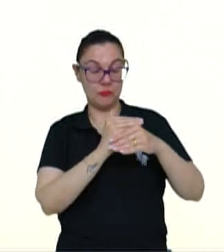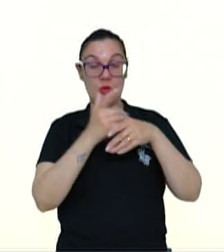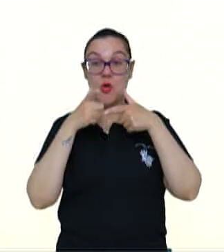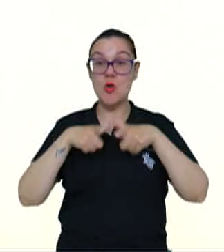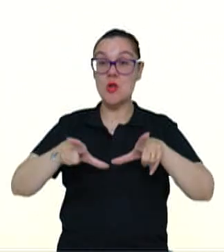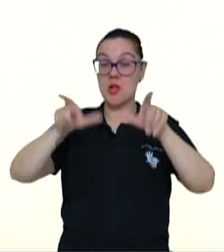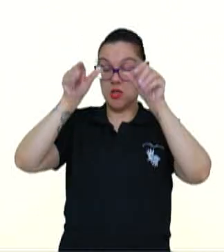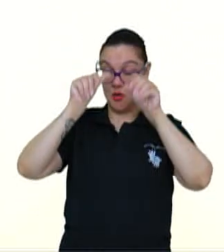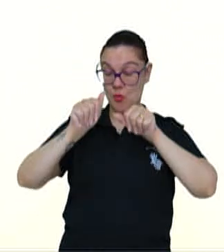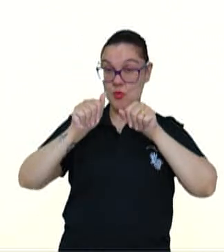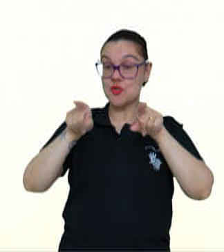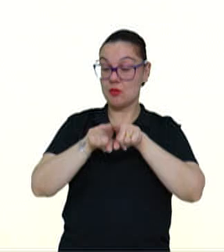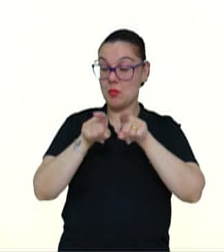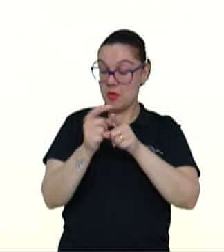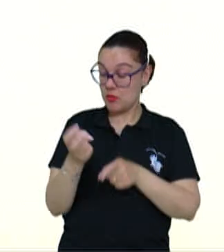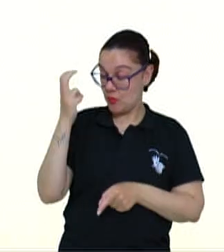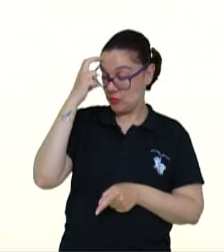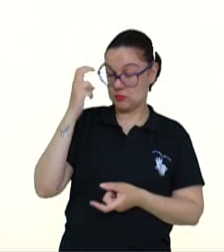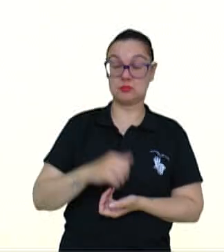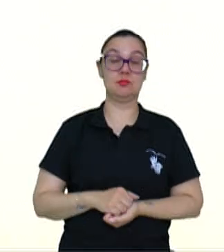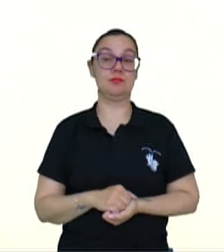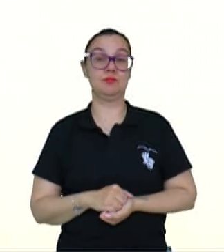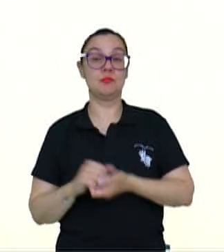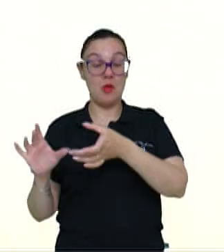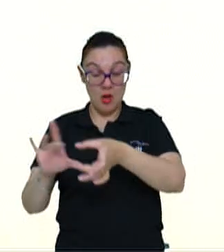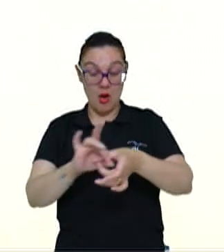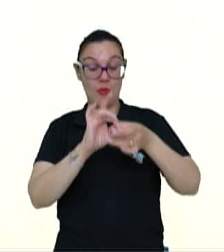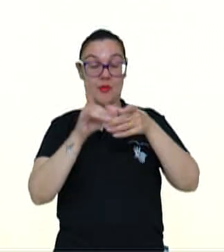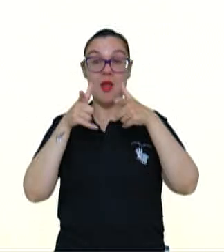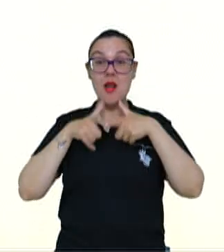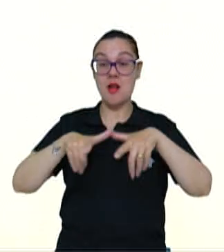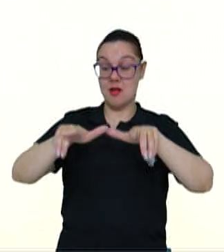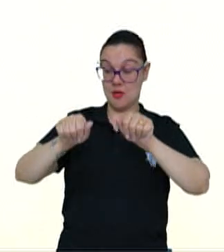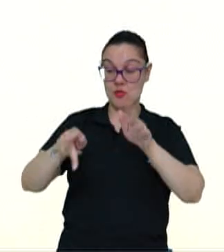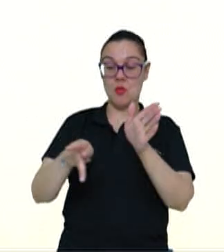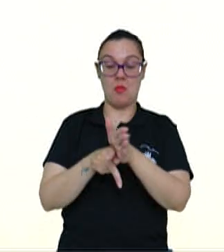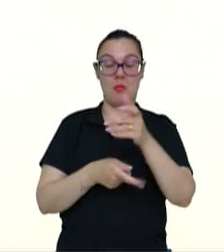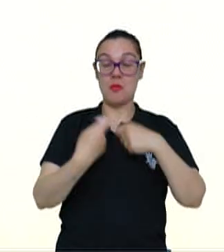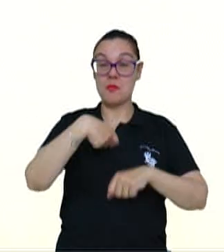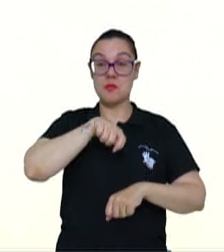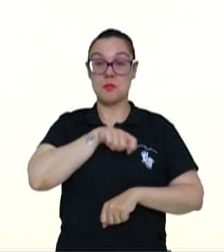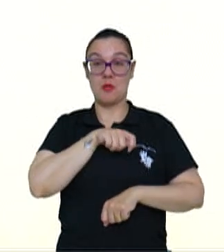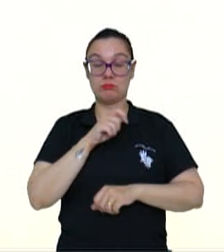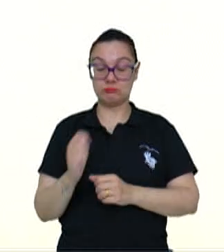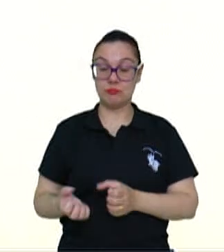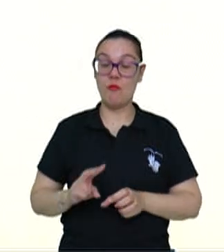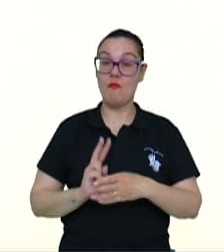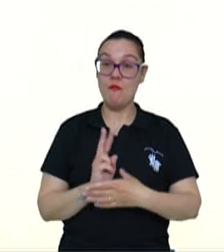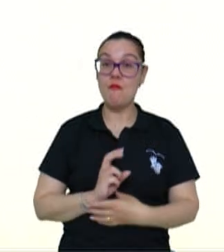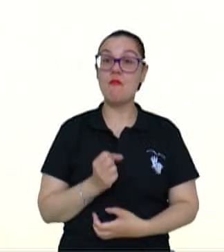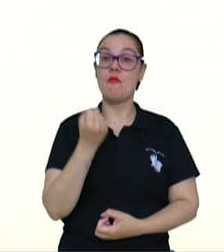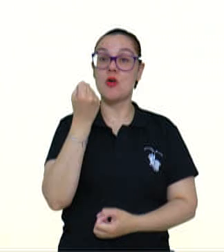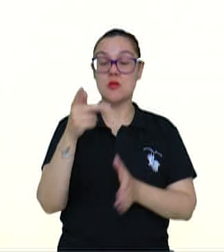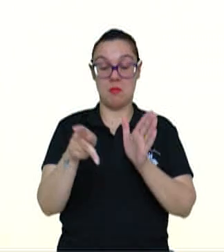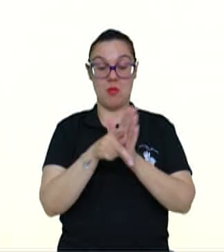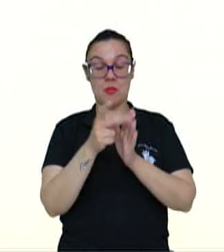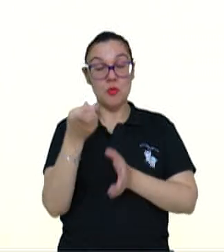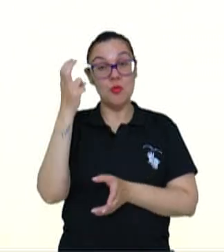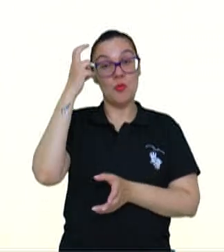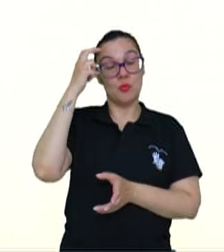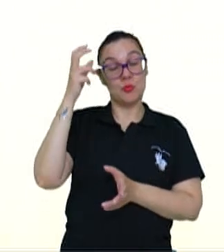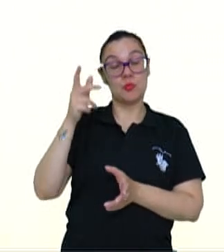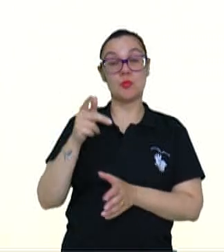linguística e cultural. Letra C. A unidade linguística do espanhol fortalece a identidade cultural